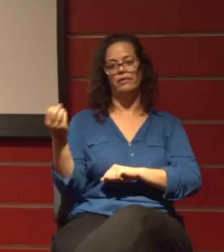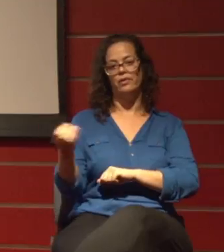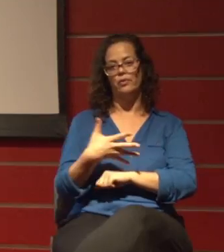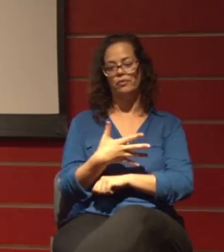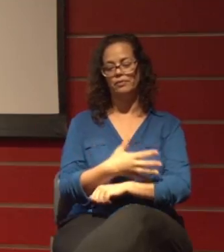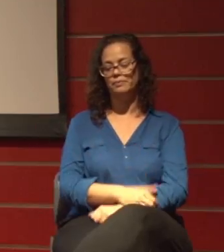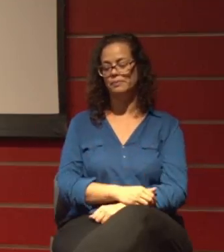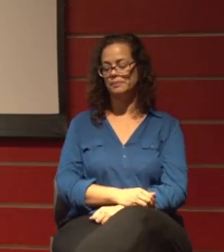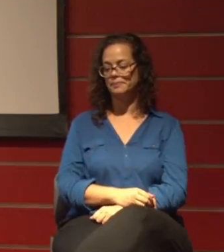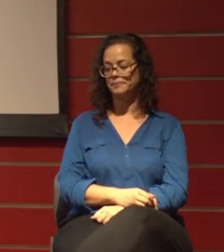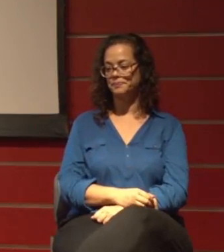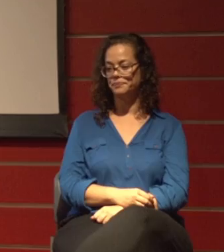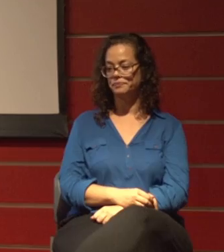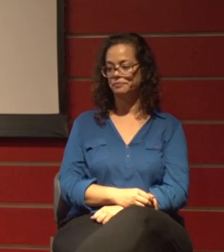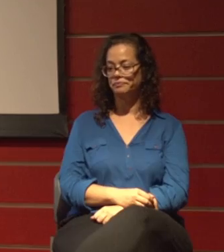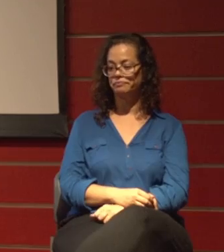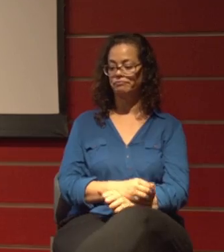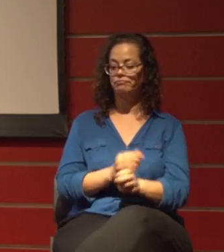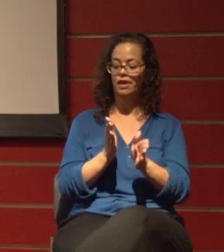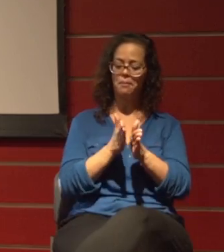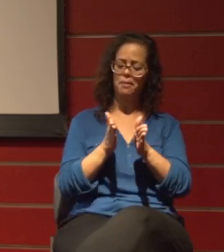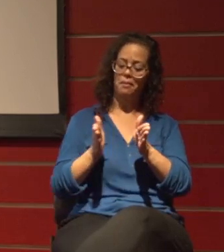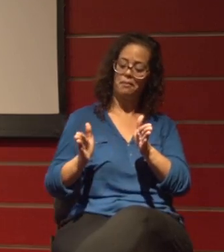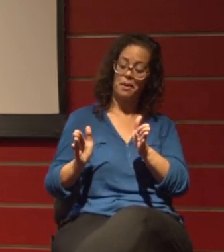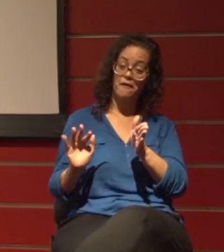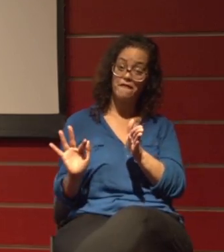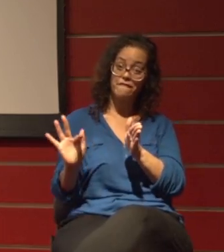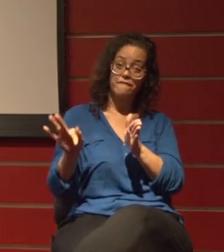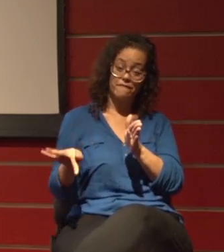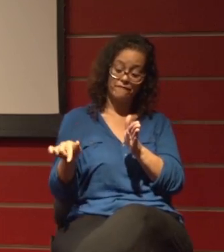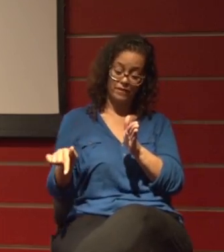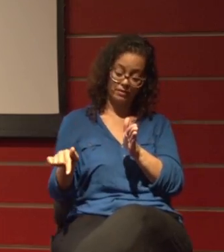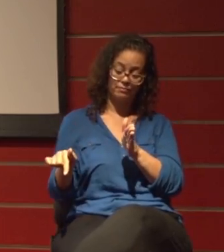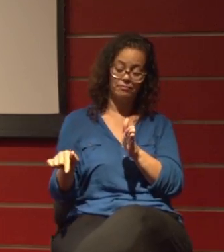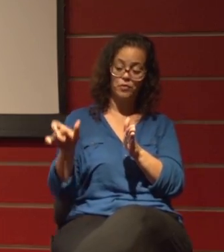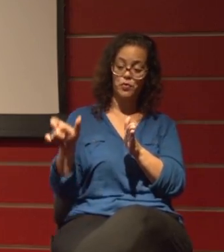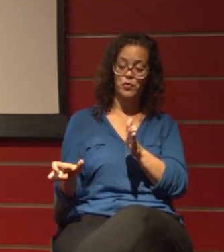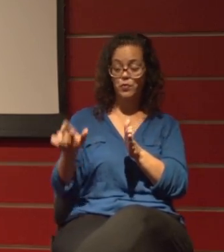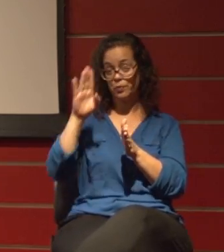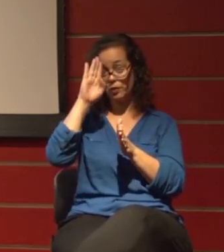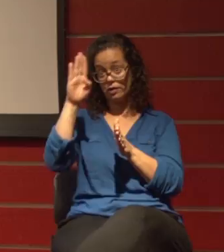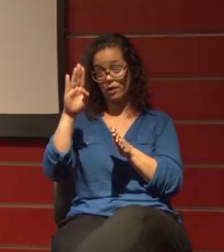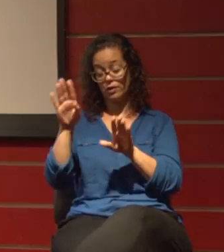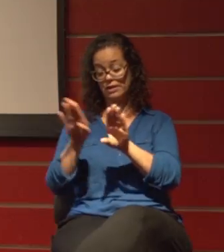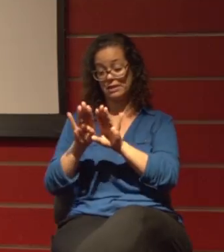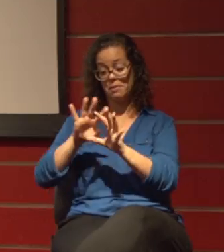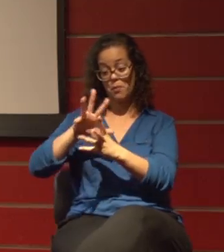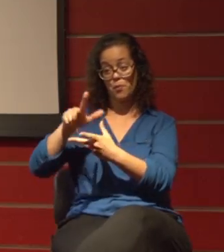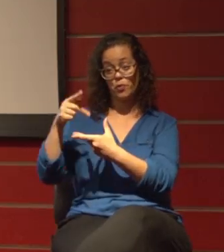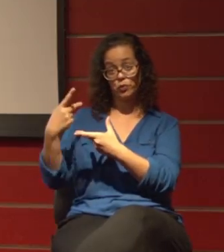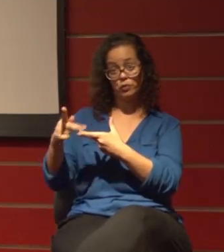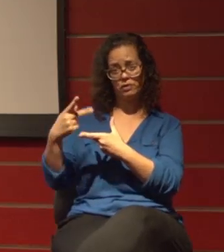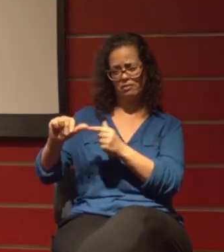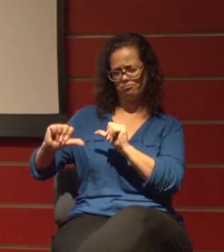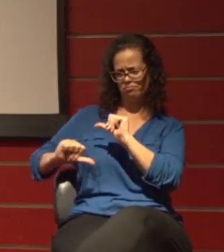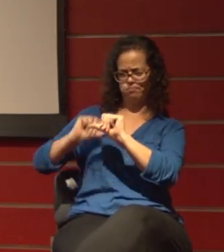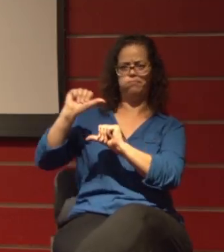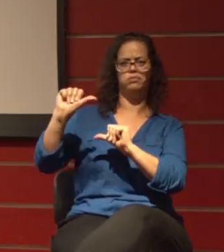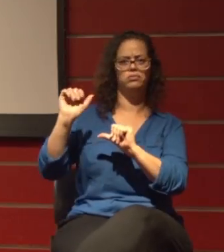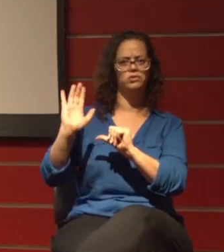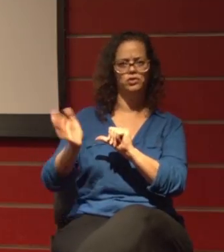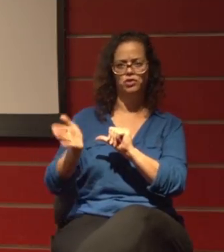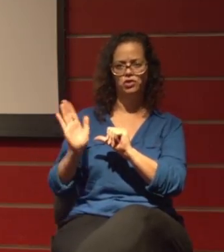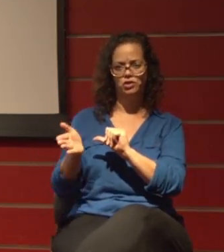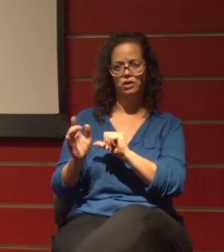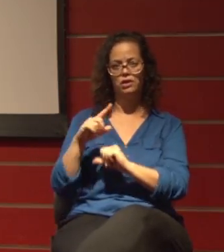Eh e o final né tanto protagonista quanto seu mundo foram modificados né aquilo que a gente